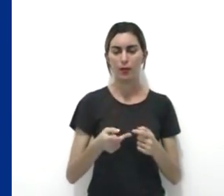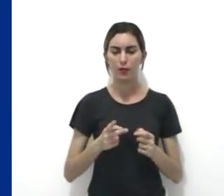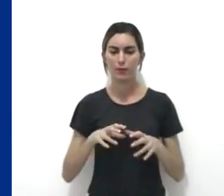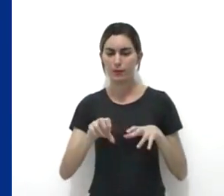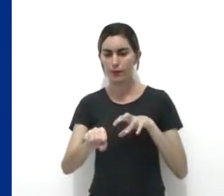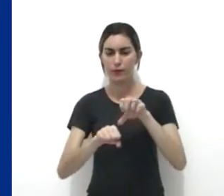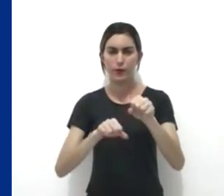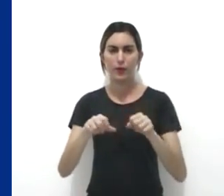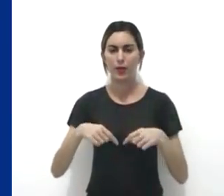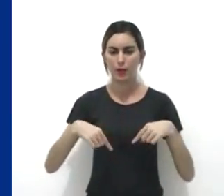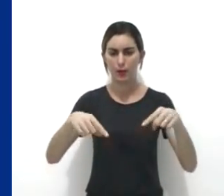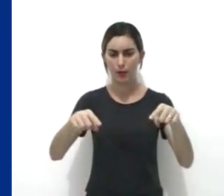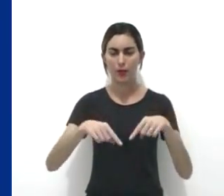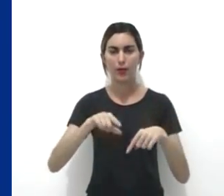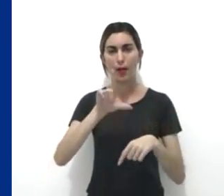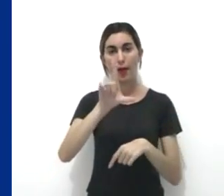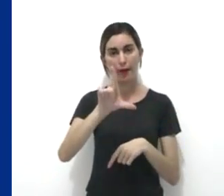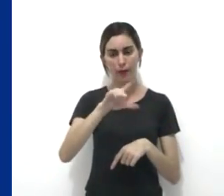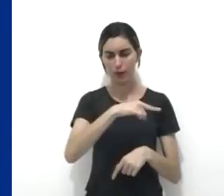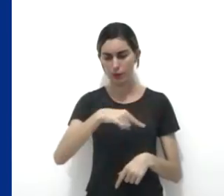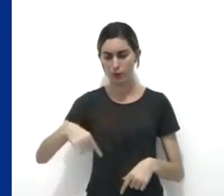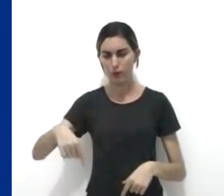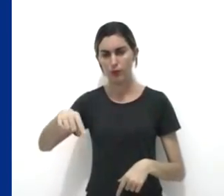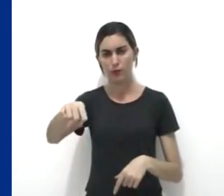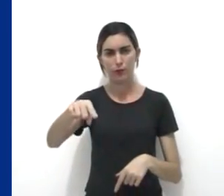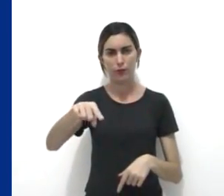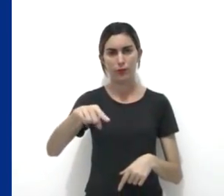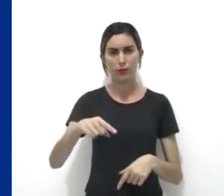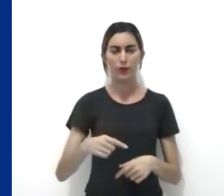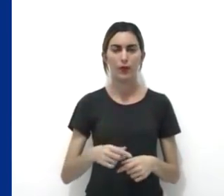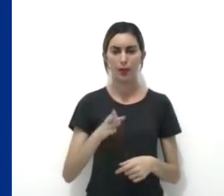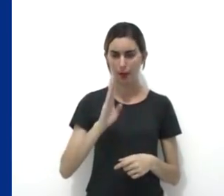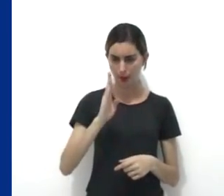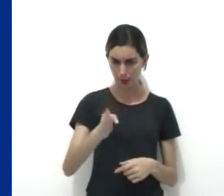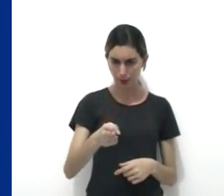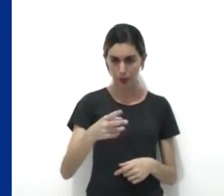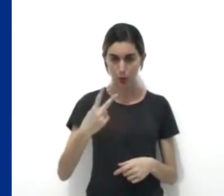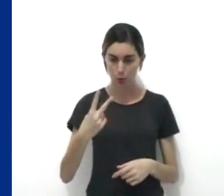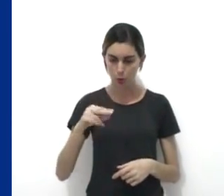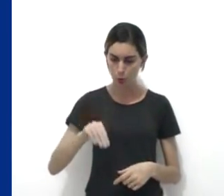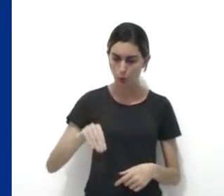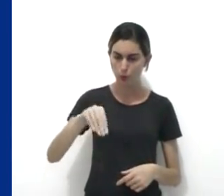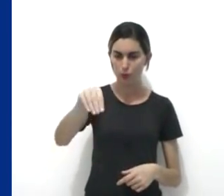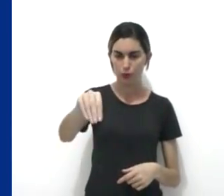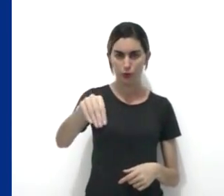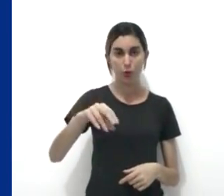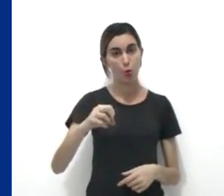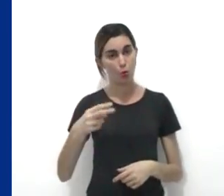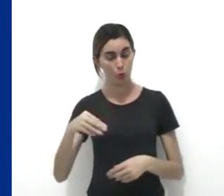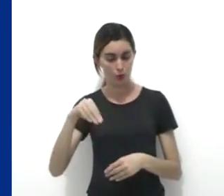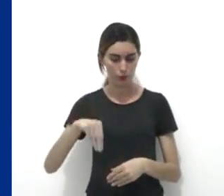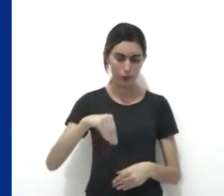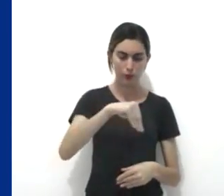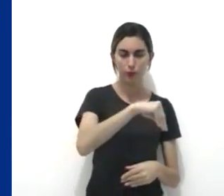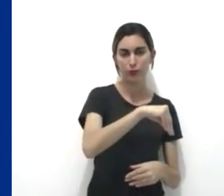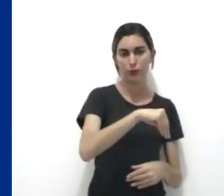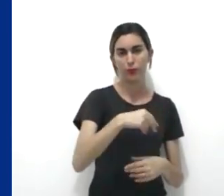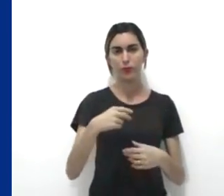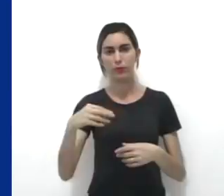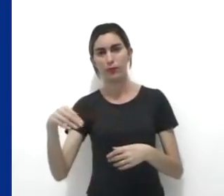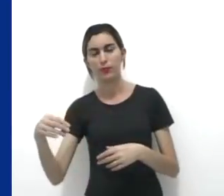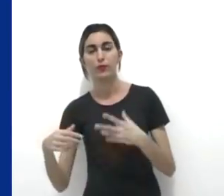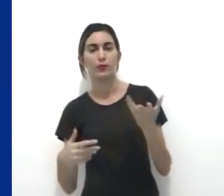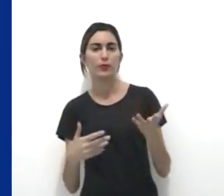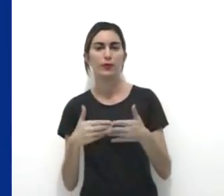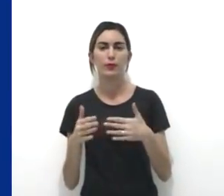caminham e capturam em forma de L, sendo 2 passos na linha reta e 1 passo para o lado direito ou para o lado